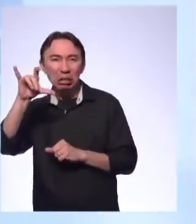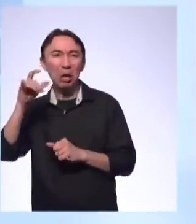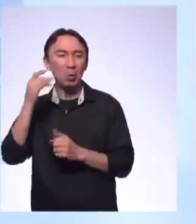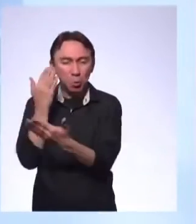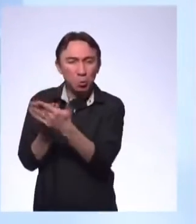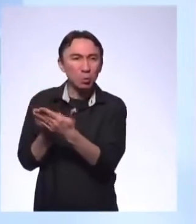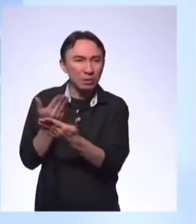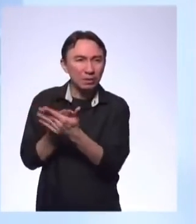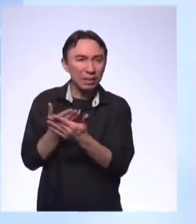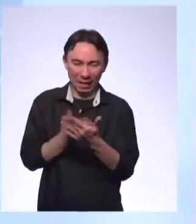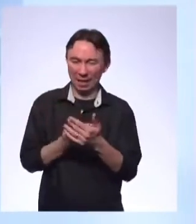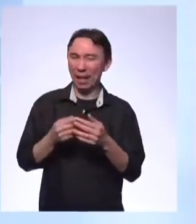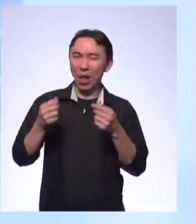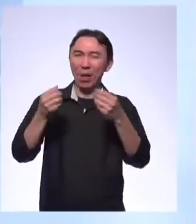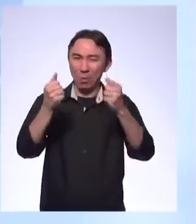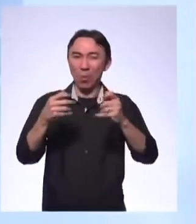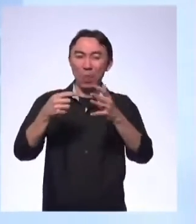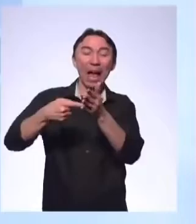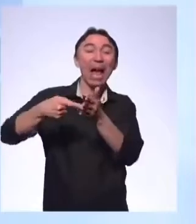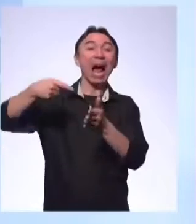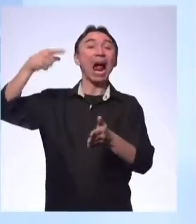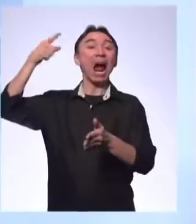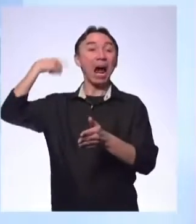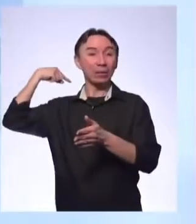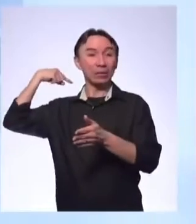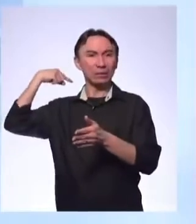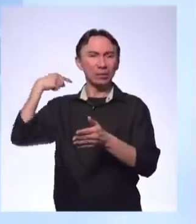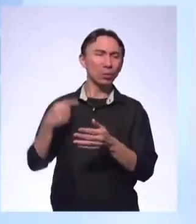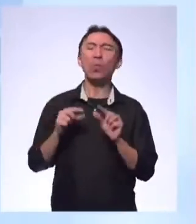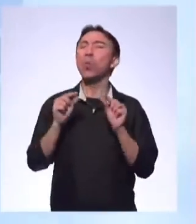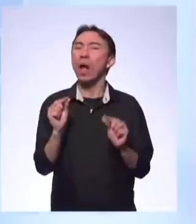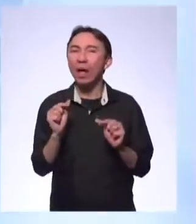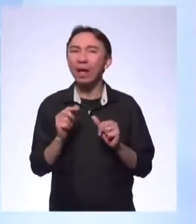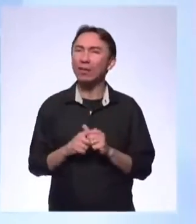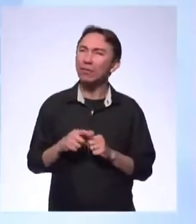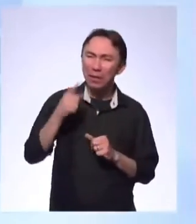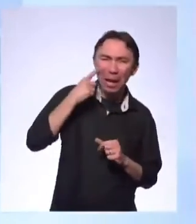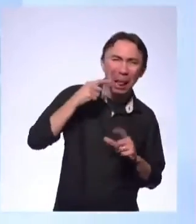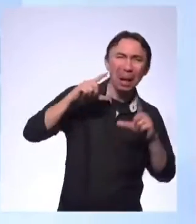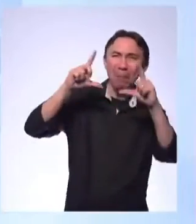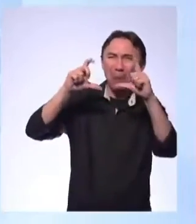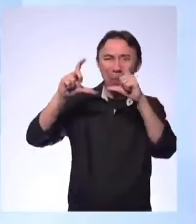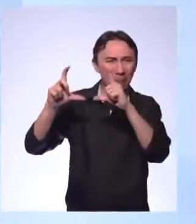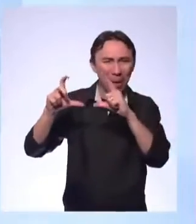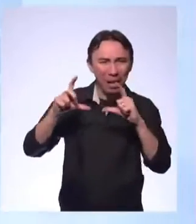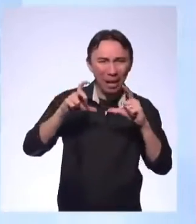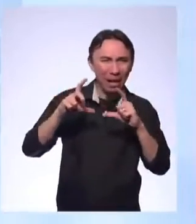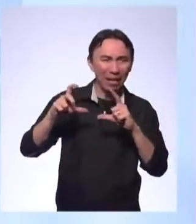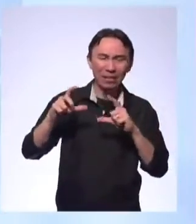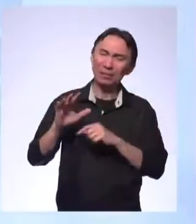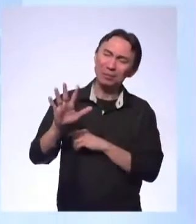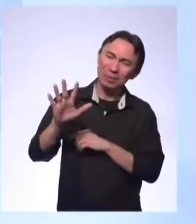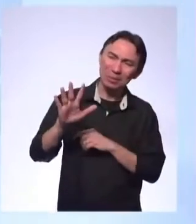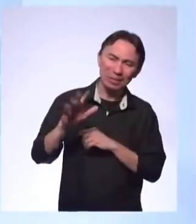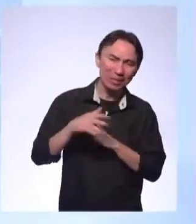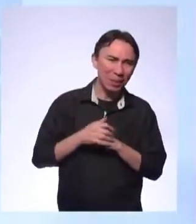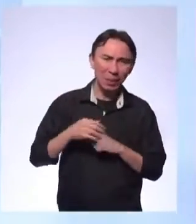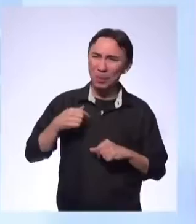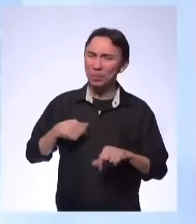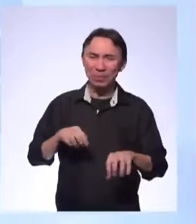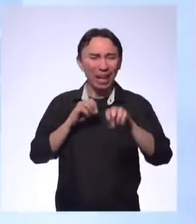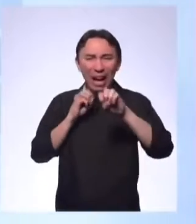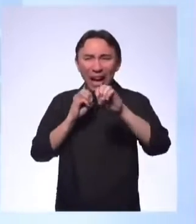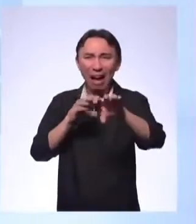pa aí quando eu fui ver as fotos tinham oito páginas aí eu pensei assim caramba meu se eu fosse dar essa aula e